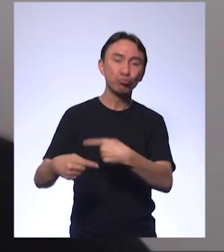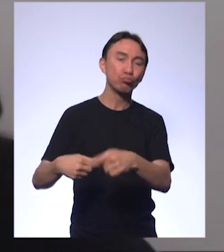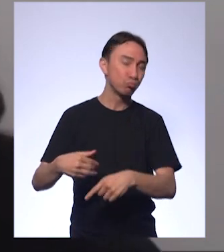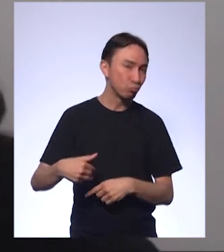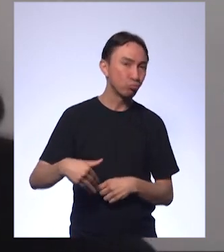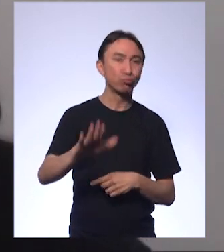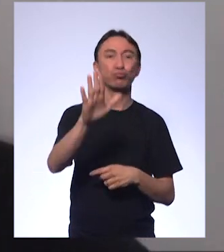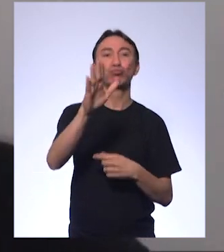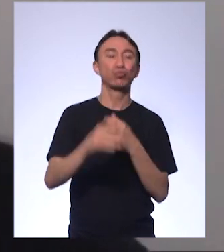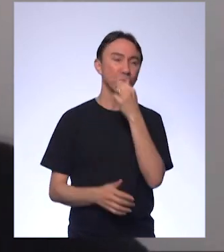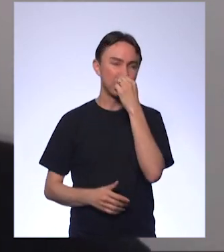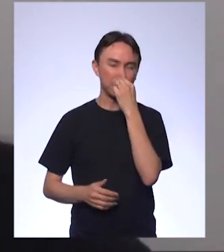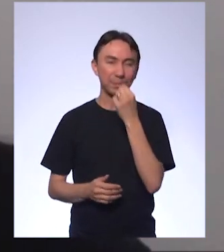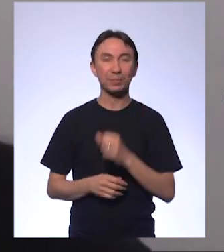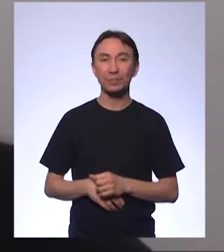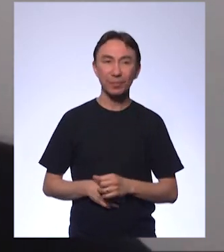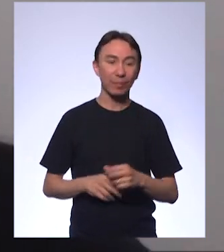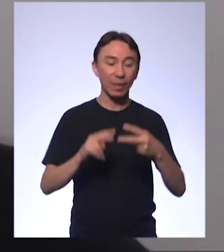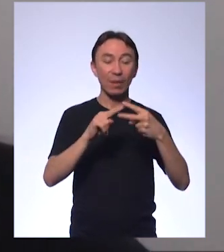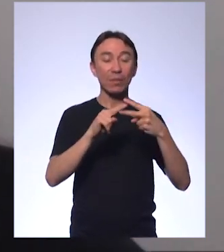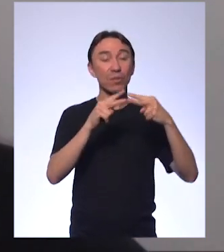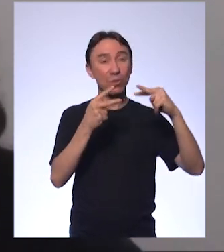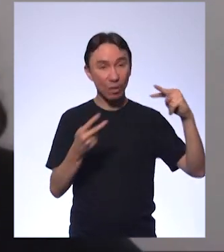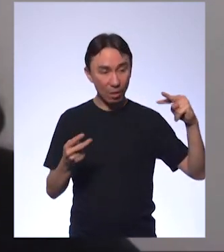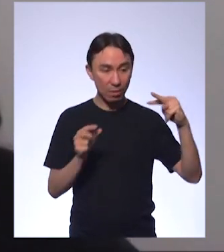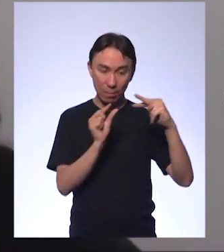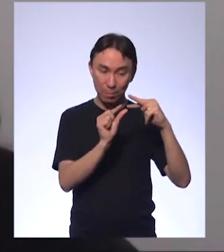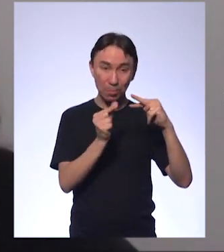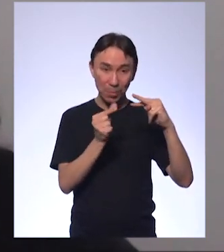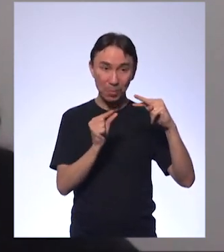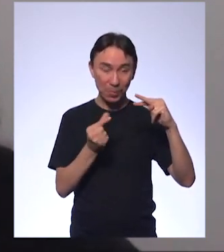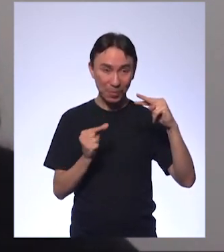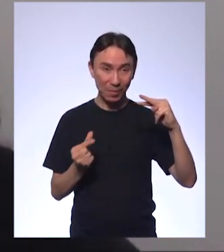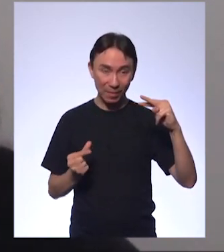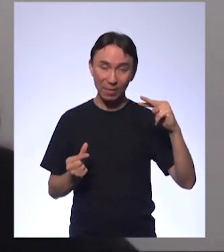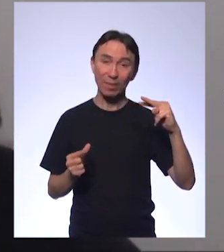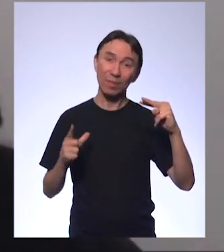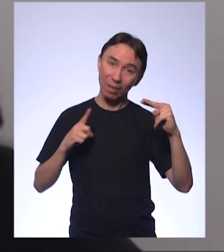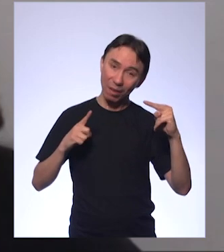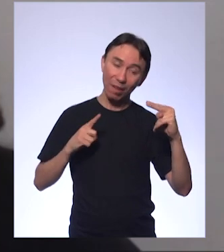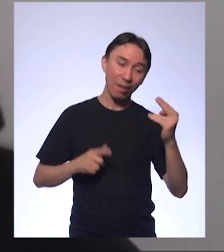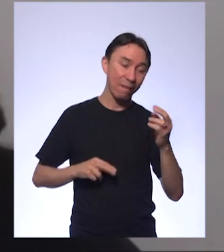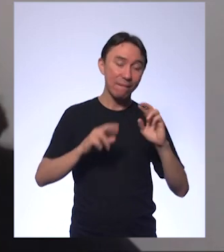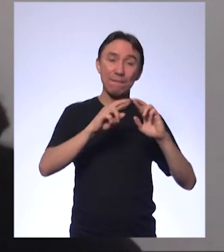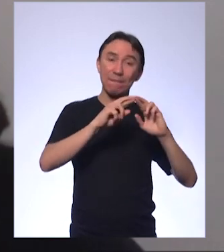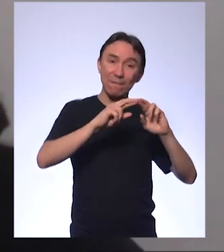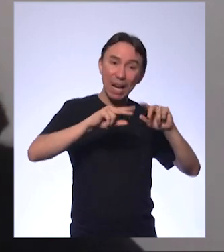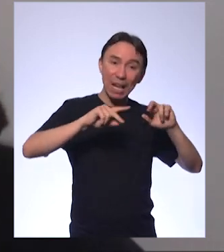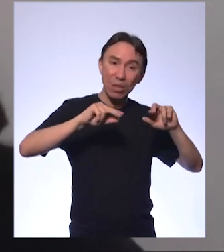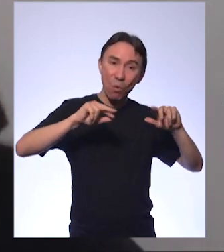Então, quando a gente fala em gene e suas variações, a gente está falando dessas variações, né? Então,